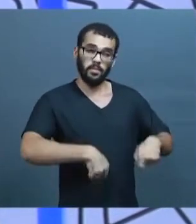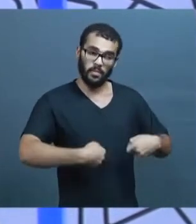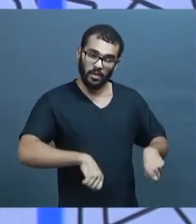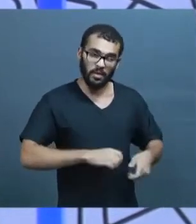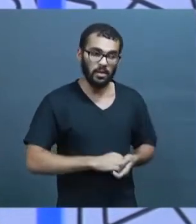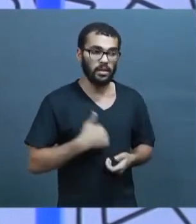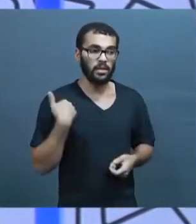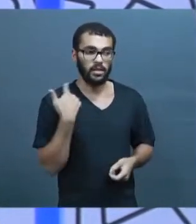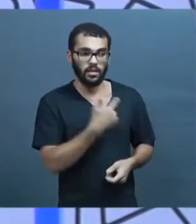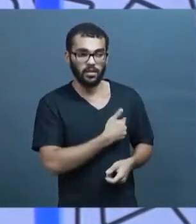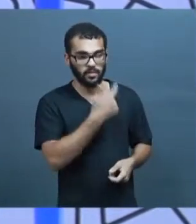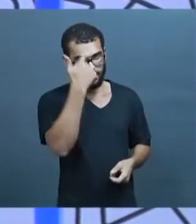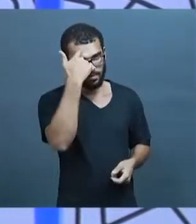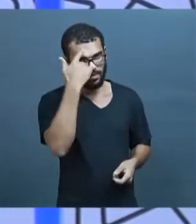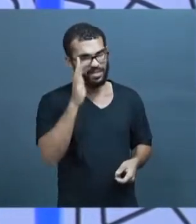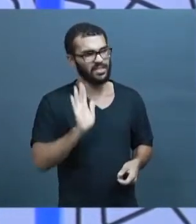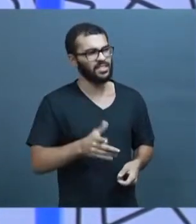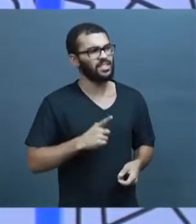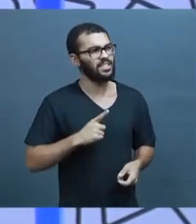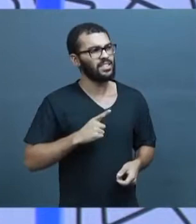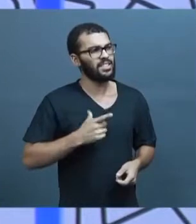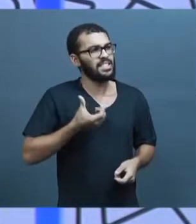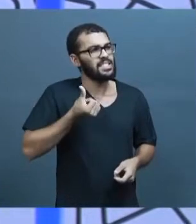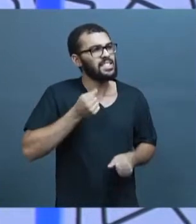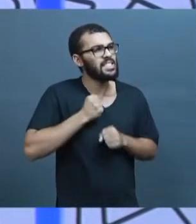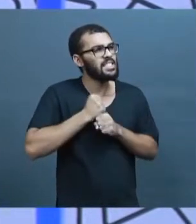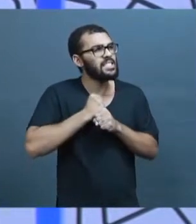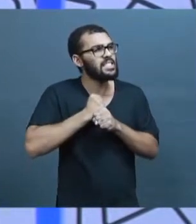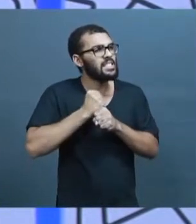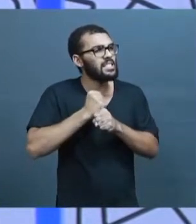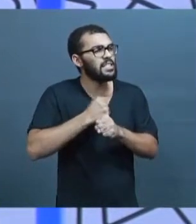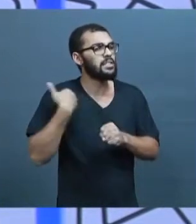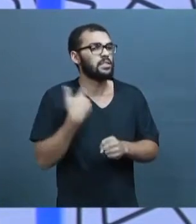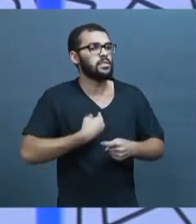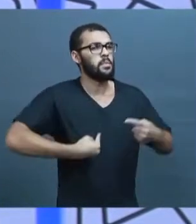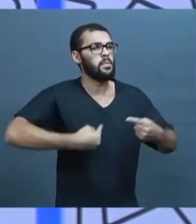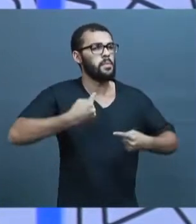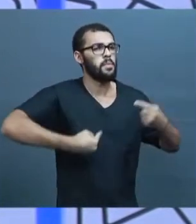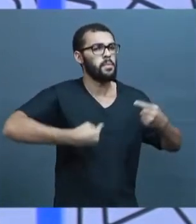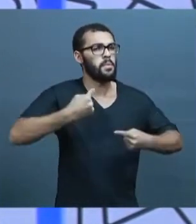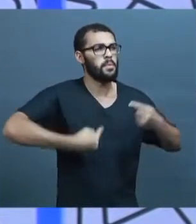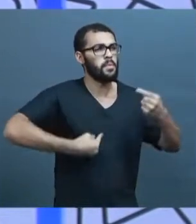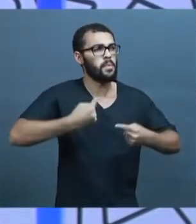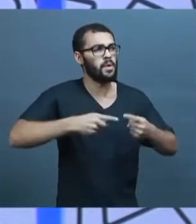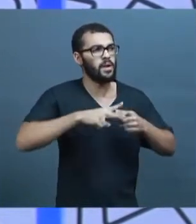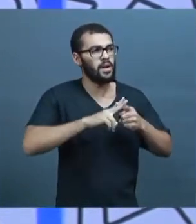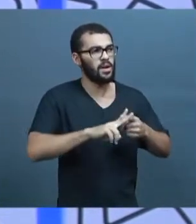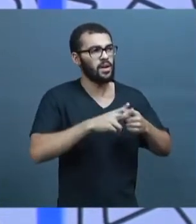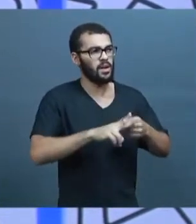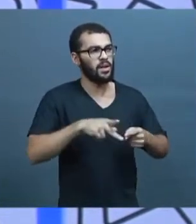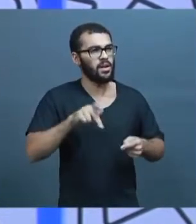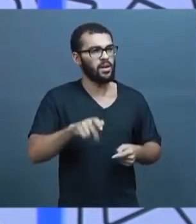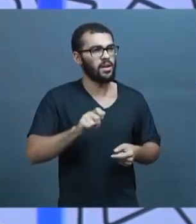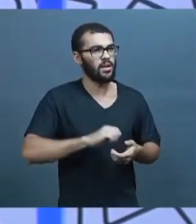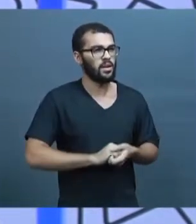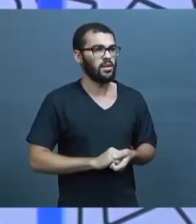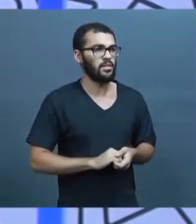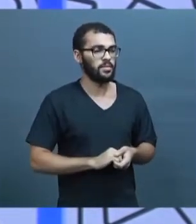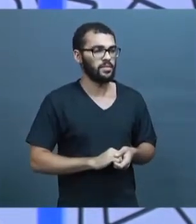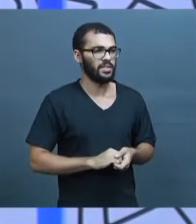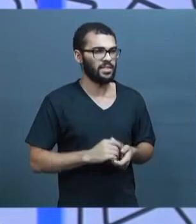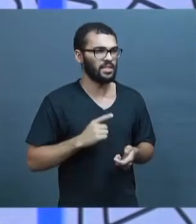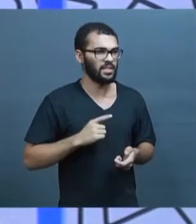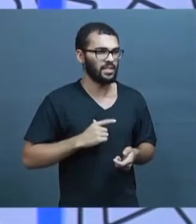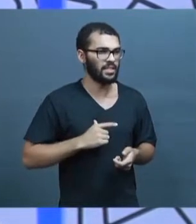que nós estamos há 6 anos discutindo reforma da Previdência. Esse assunto ele começou a ser discutido no segundo mandato